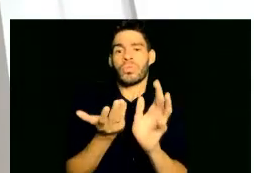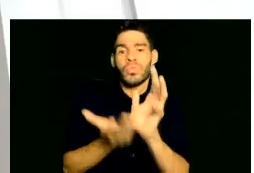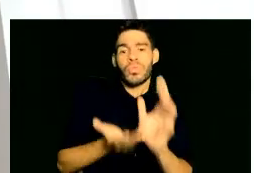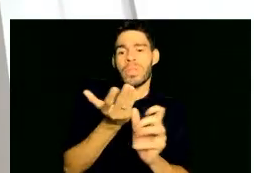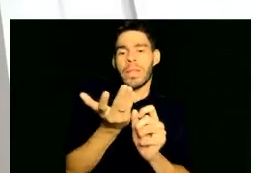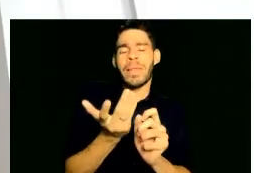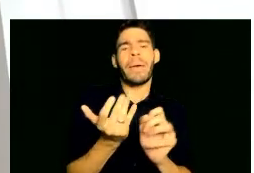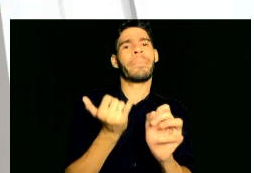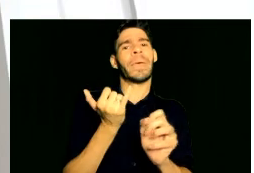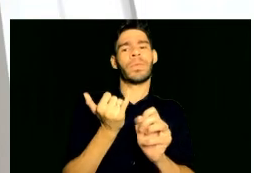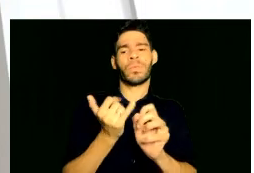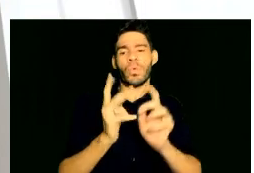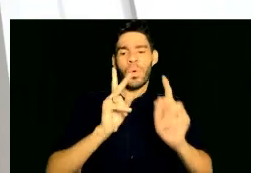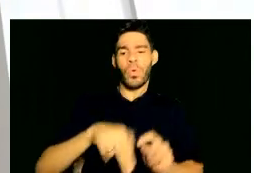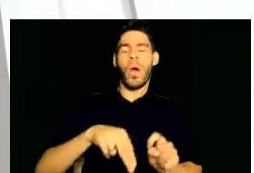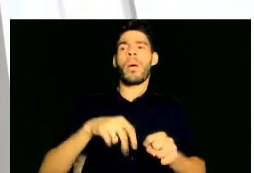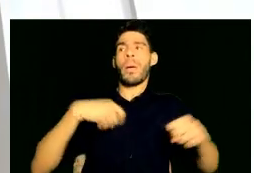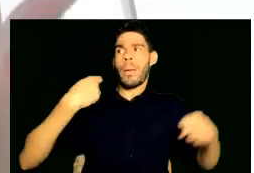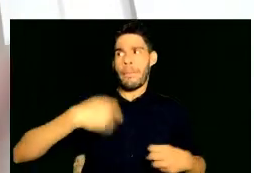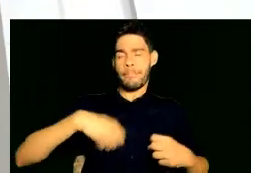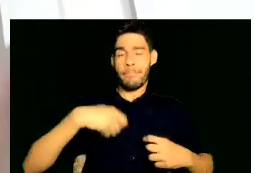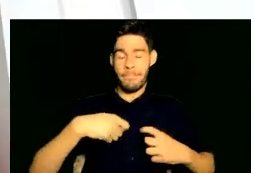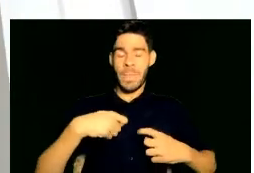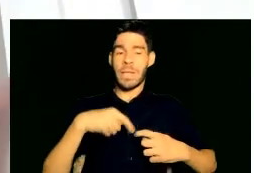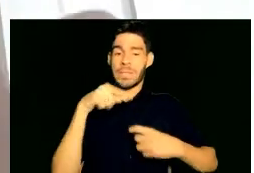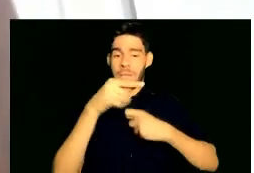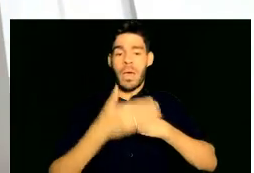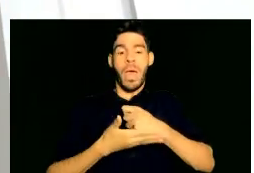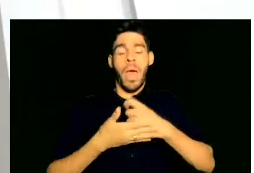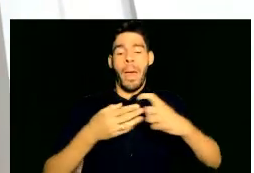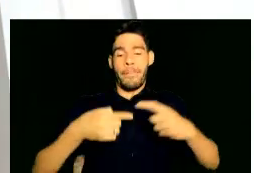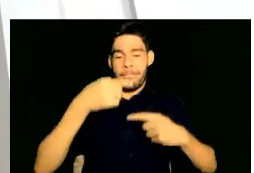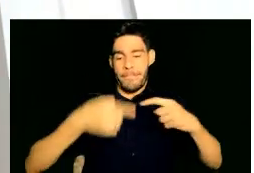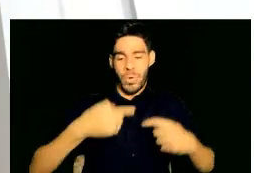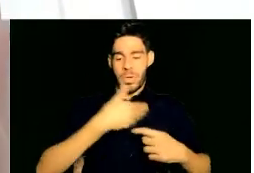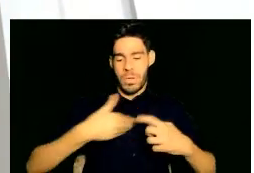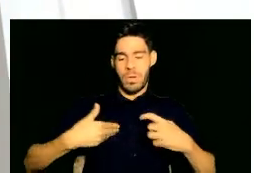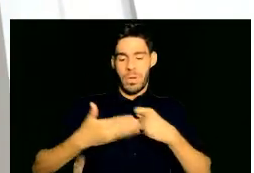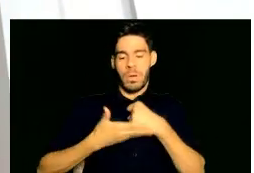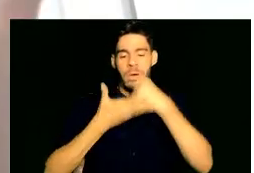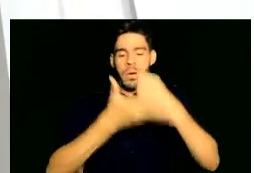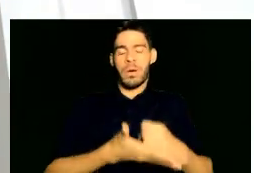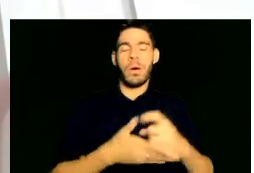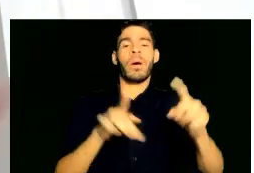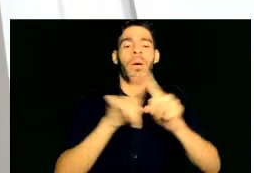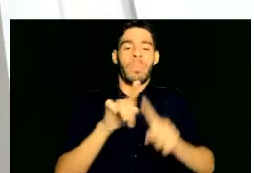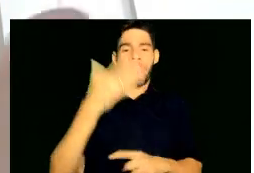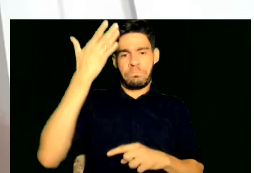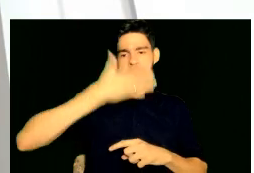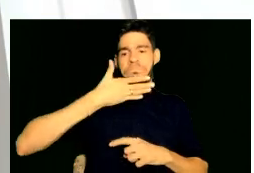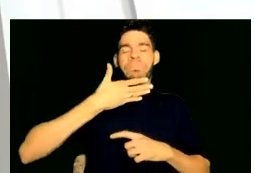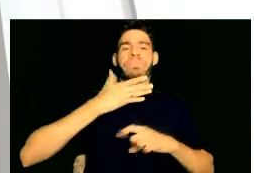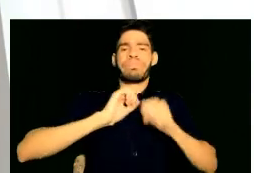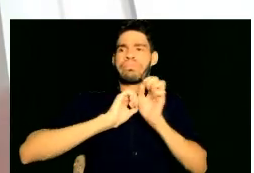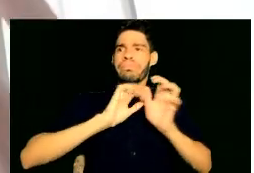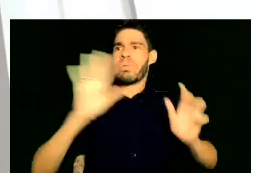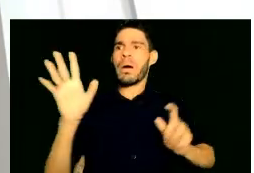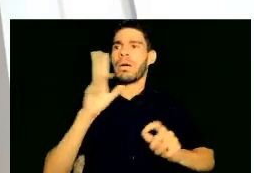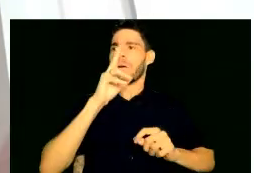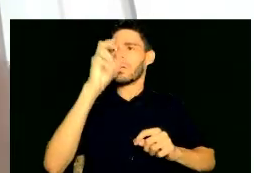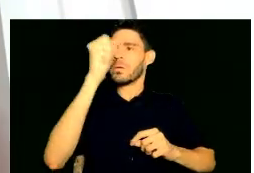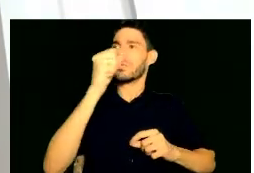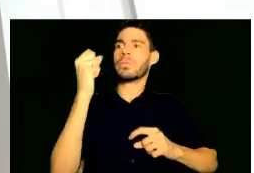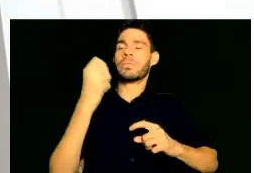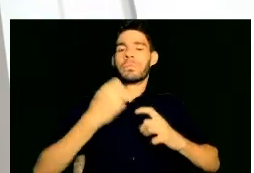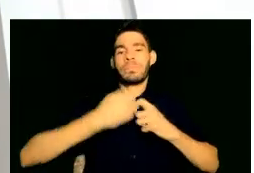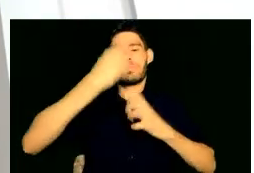merecem consideração semelhante, à luz das políticas públicas oferecidas, mas também a partir de evidências robustas que